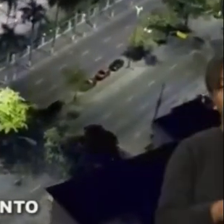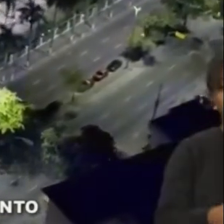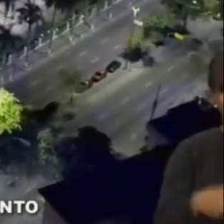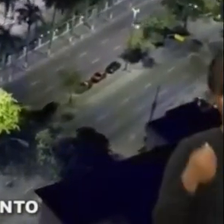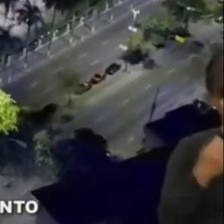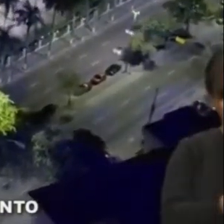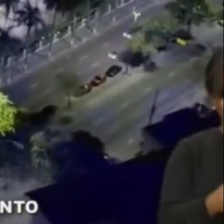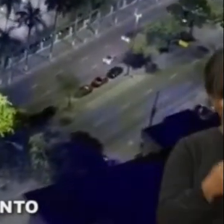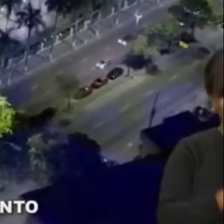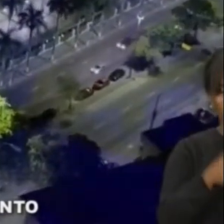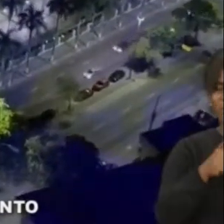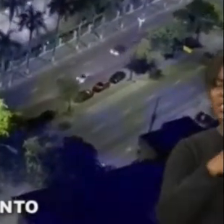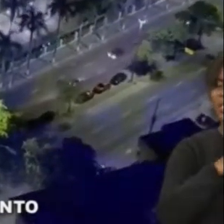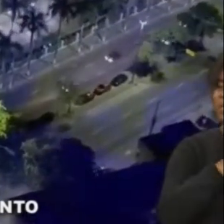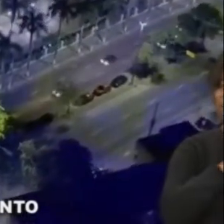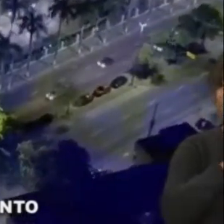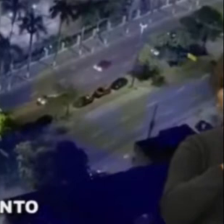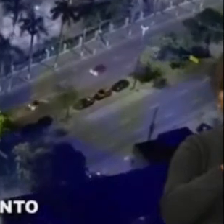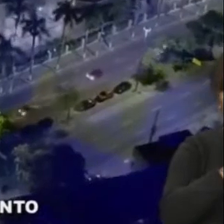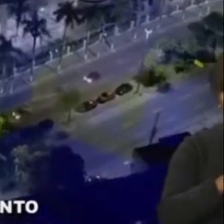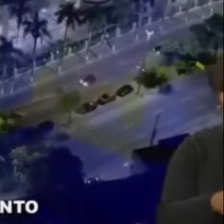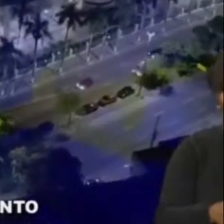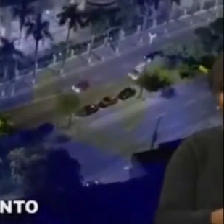lutas que você passou.